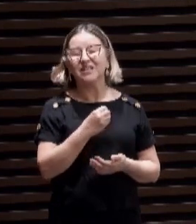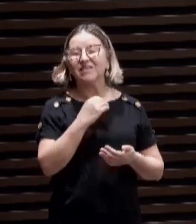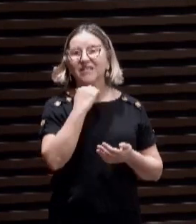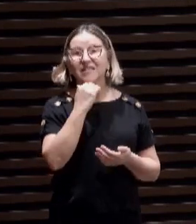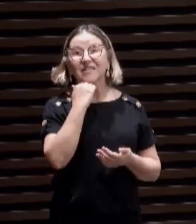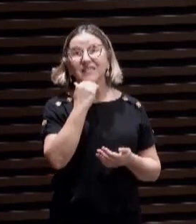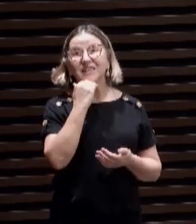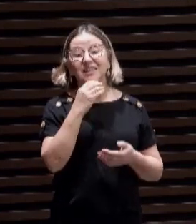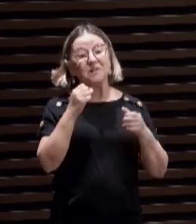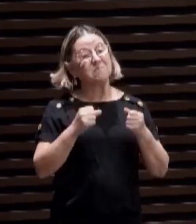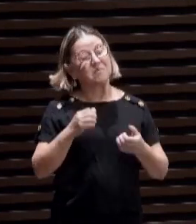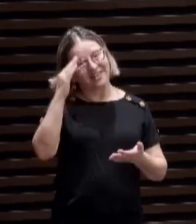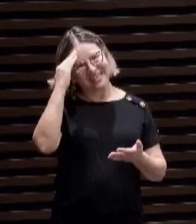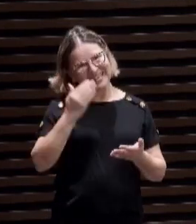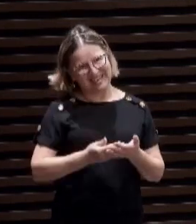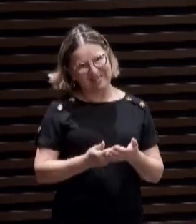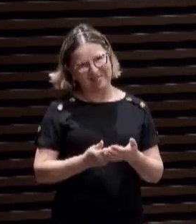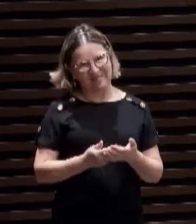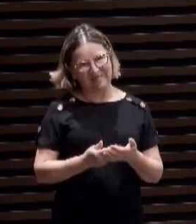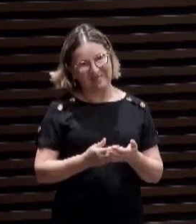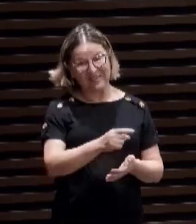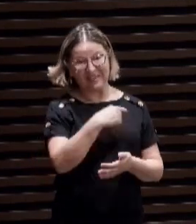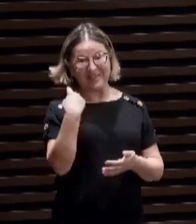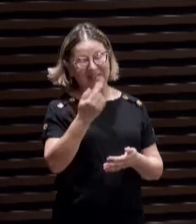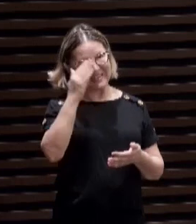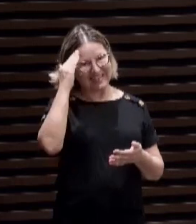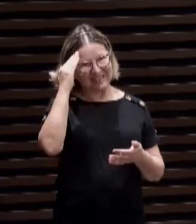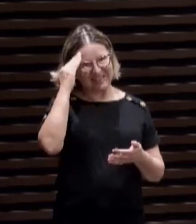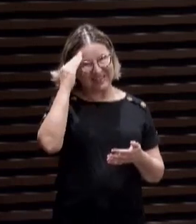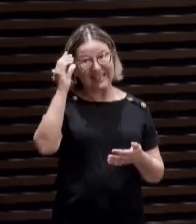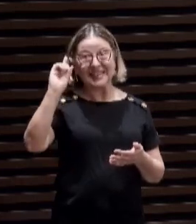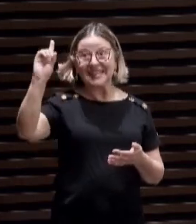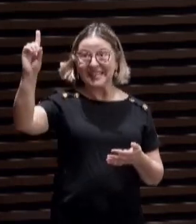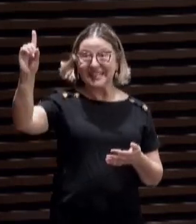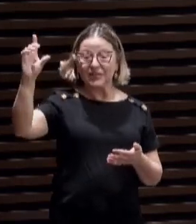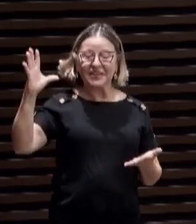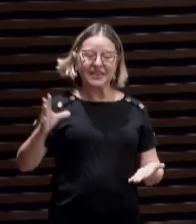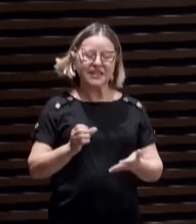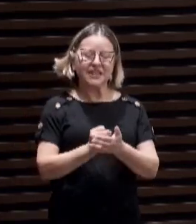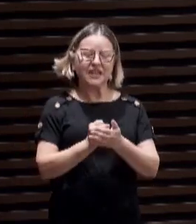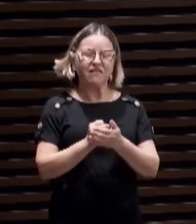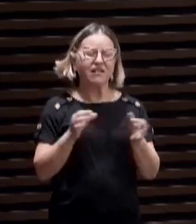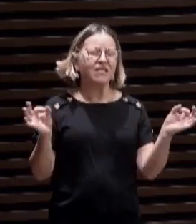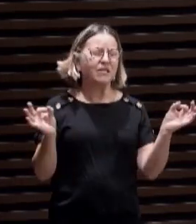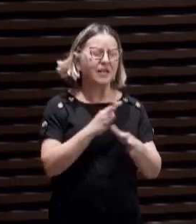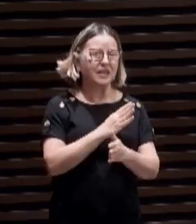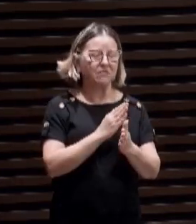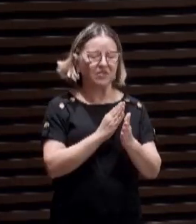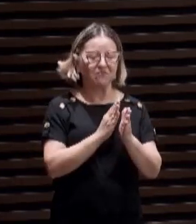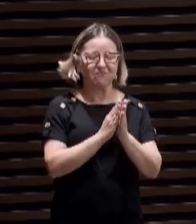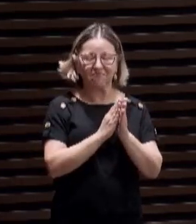sabemos que é Deus que salva totalmente, do começo ao fim. Não há em